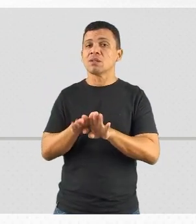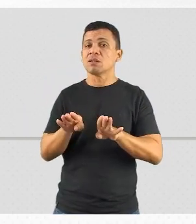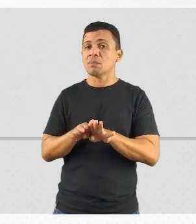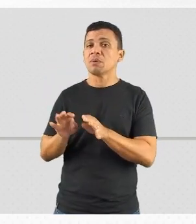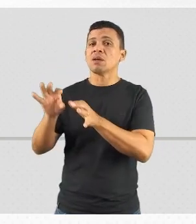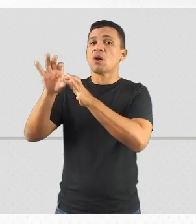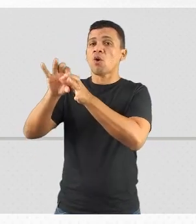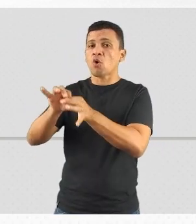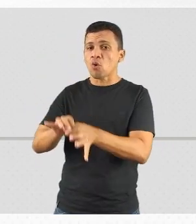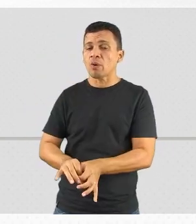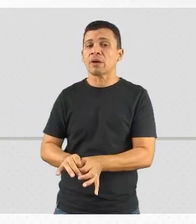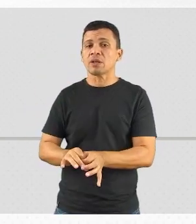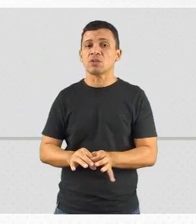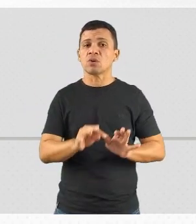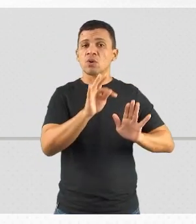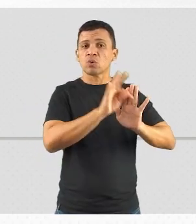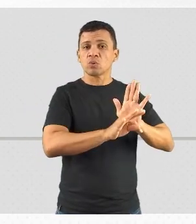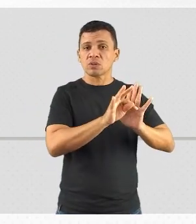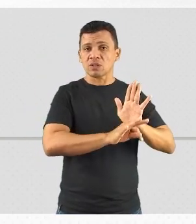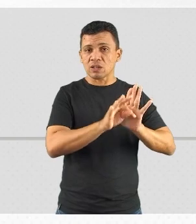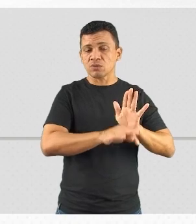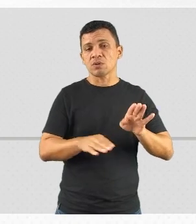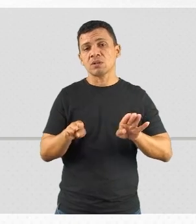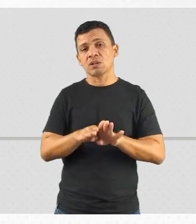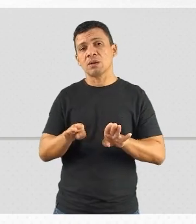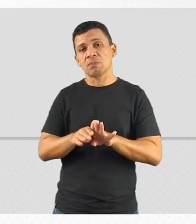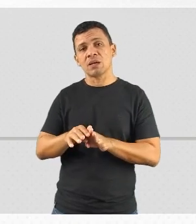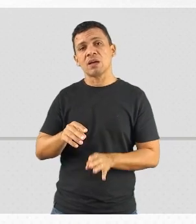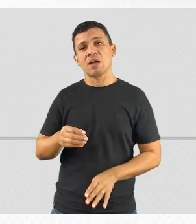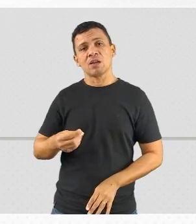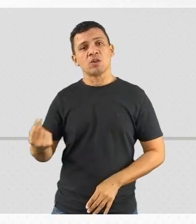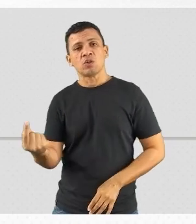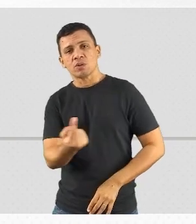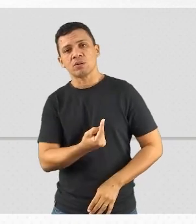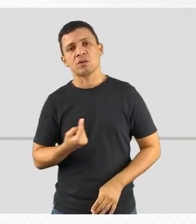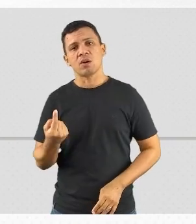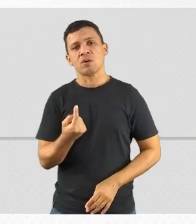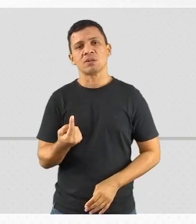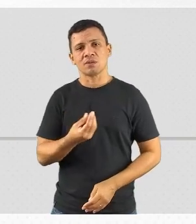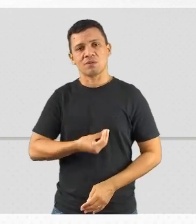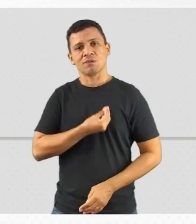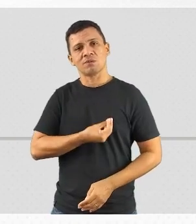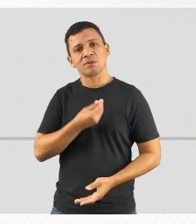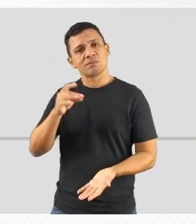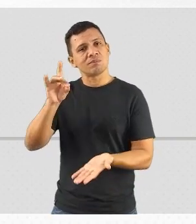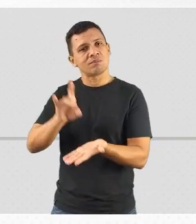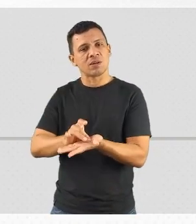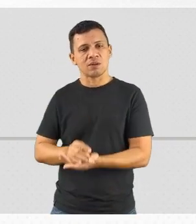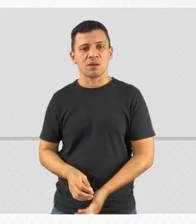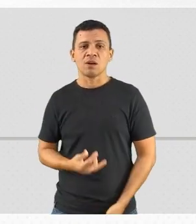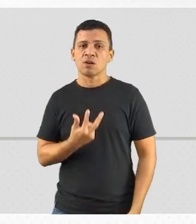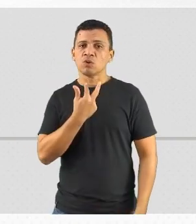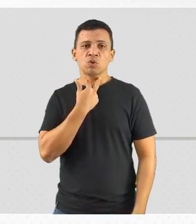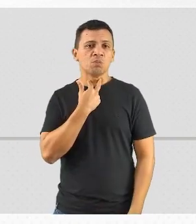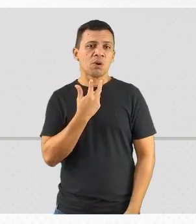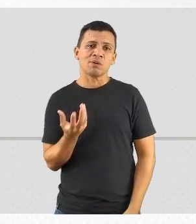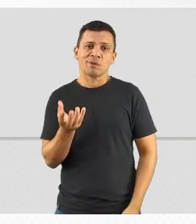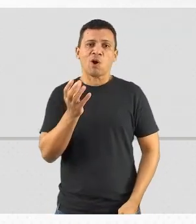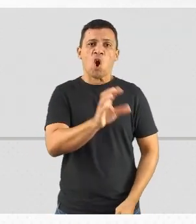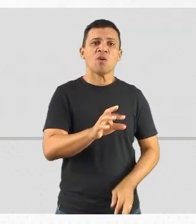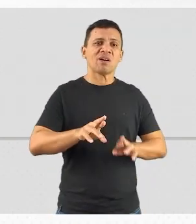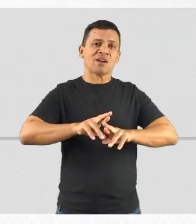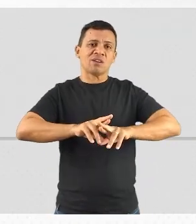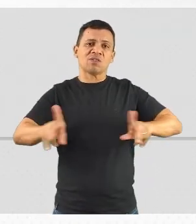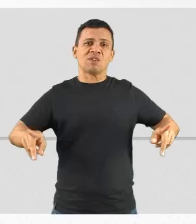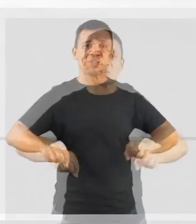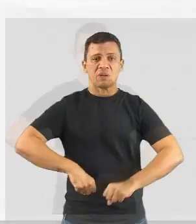com o contexto, com a nossa realidade. Eu não posso colocar coisa que está totalmente diferente daquilo que é possível fazer na